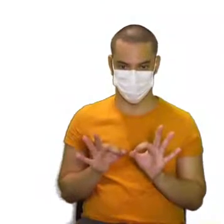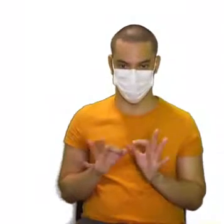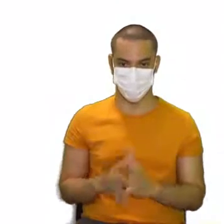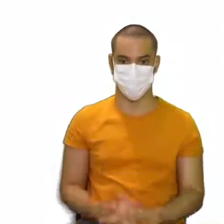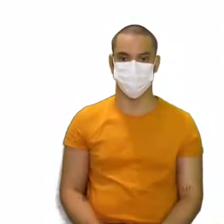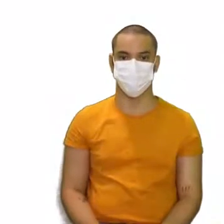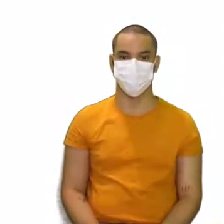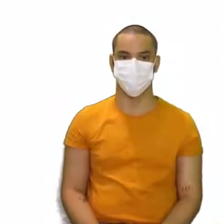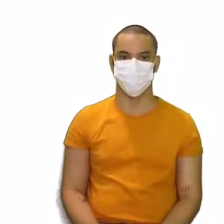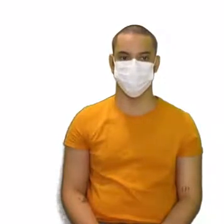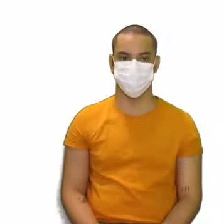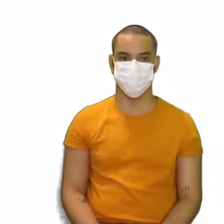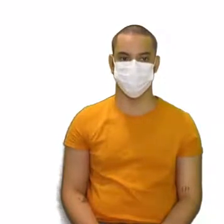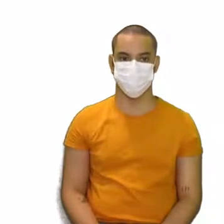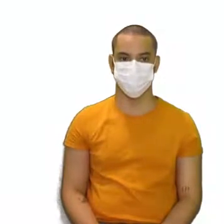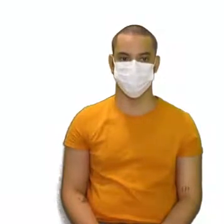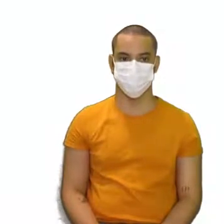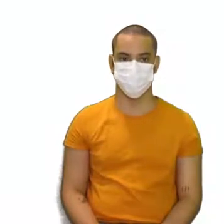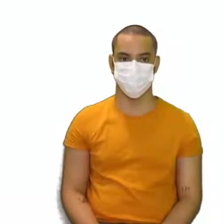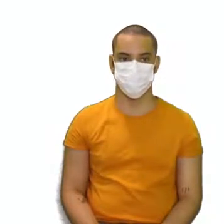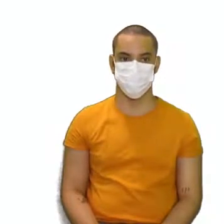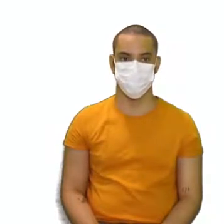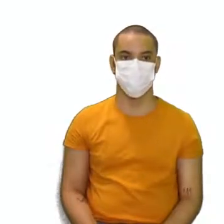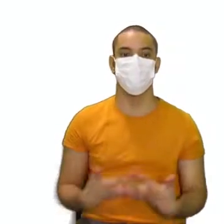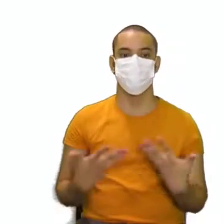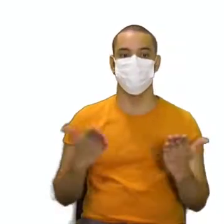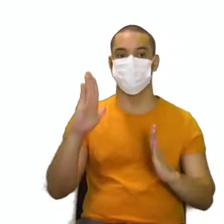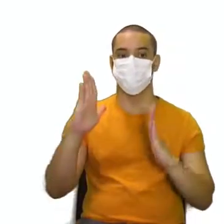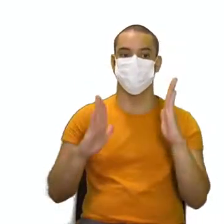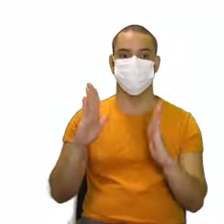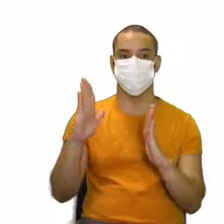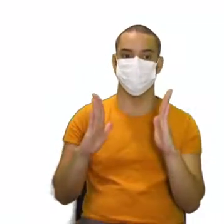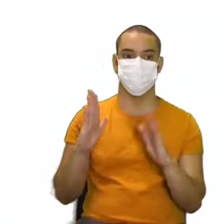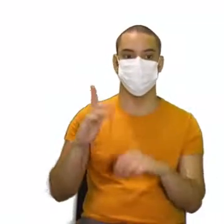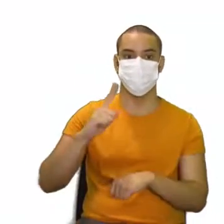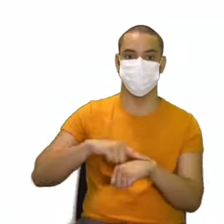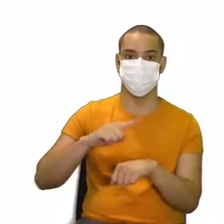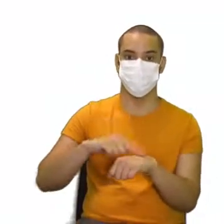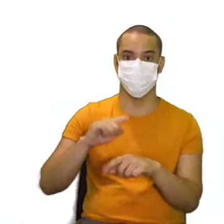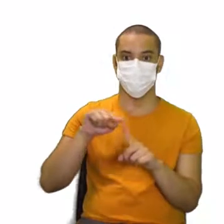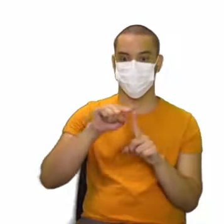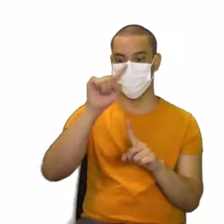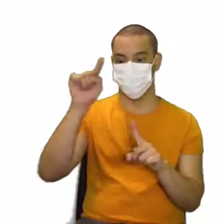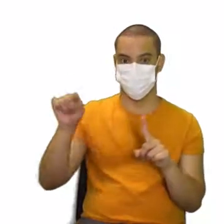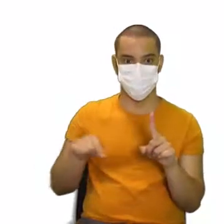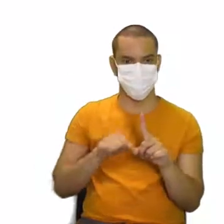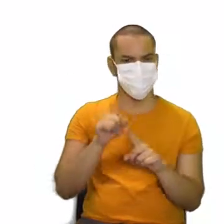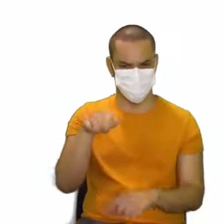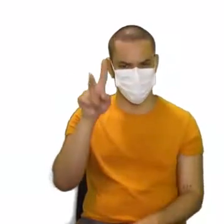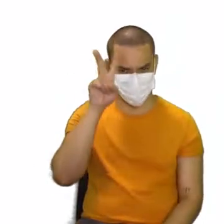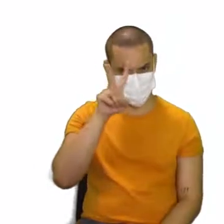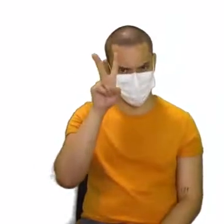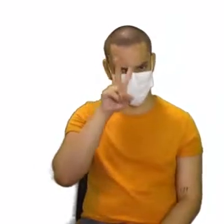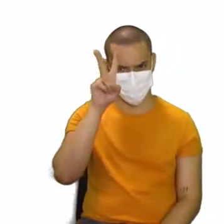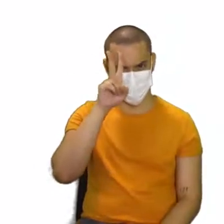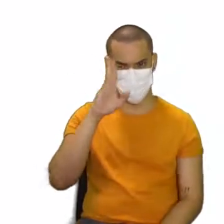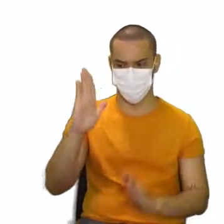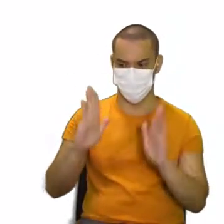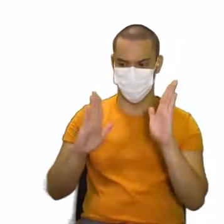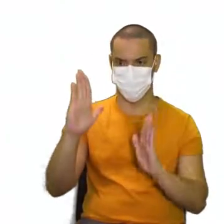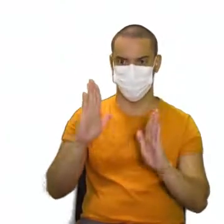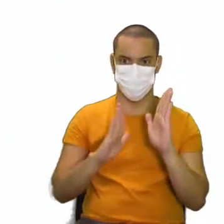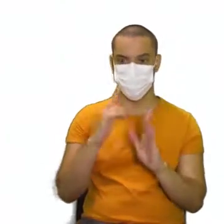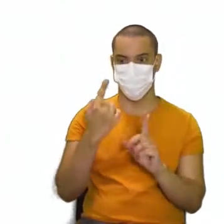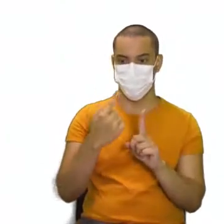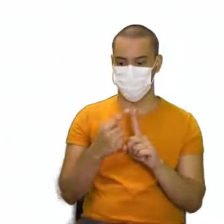Oi beleza o cálculo do período que que é o período é o tempo de uma volta né Vocês lembram disso ele deu tempo de